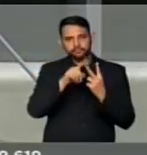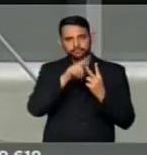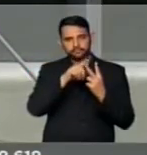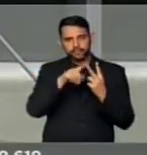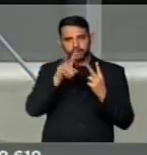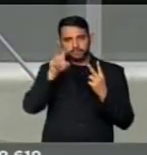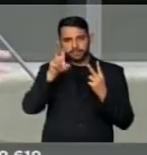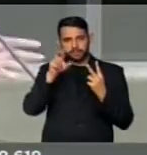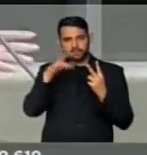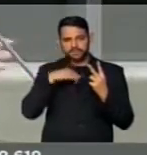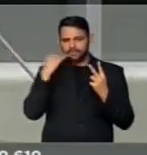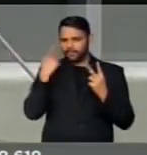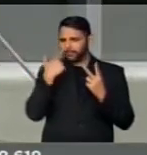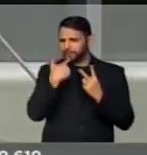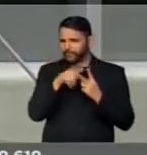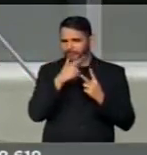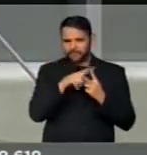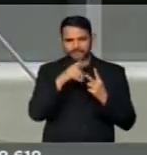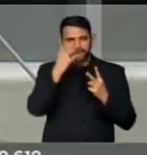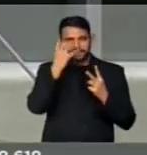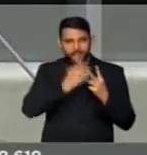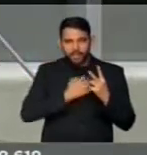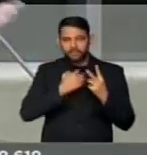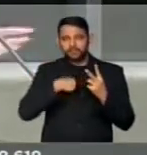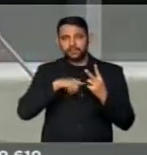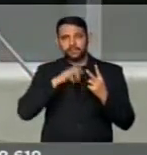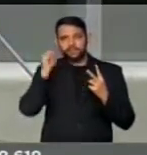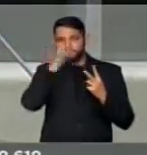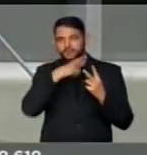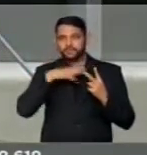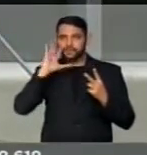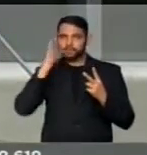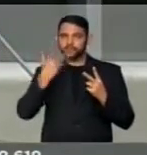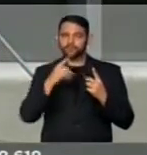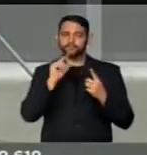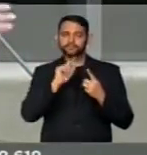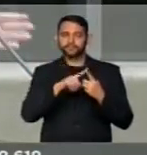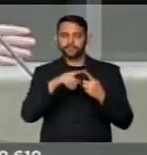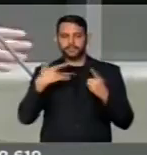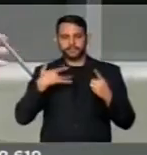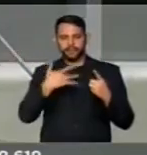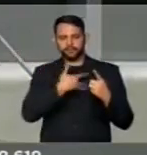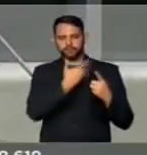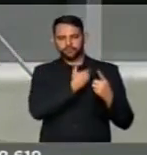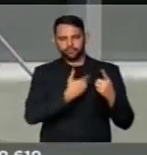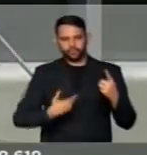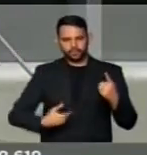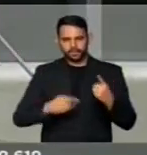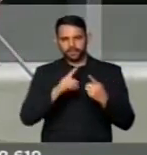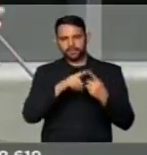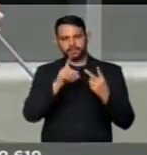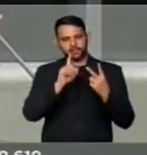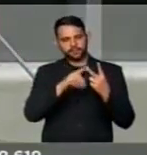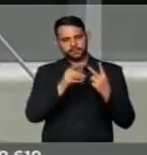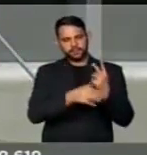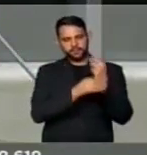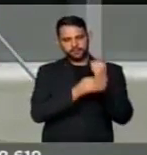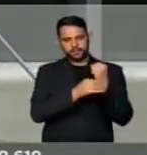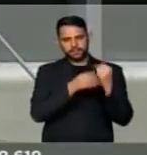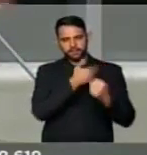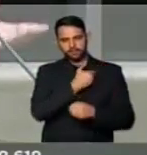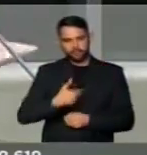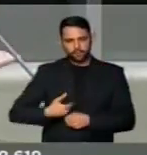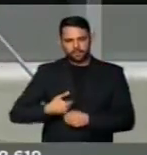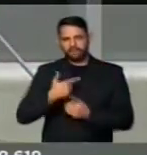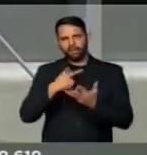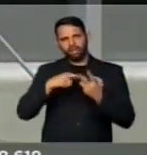são problemáticos e de difícil solução: saúde pública e segurança pública, além de